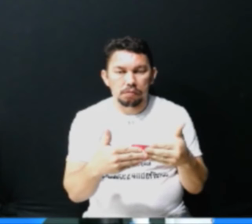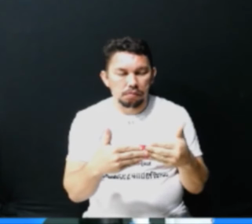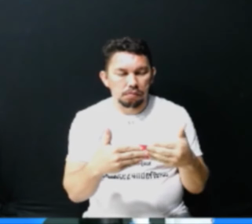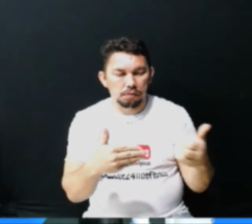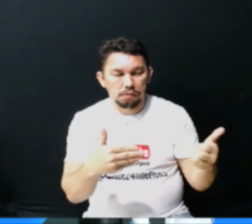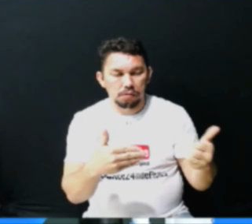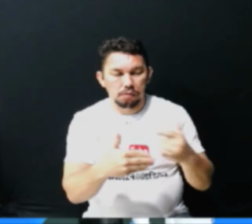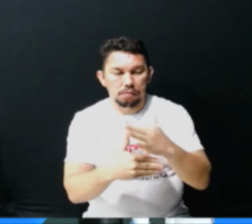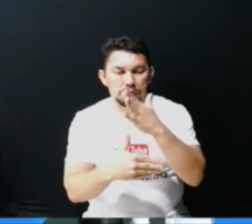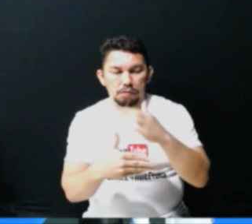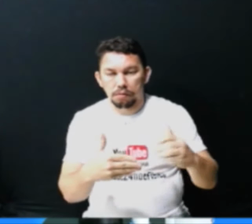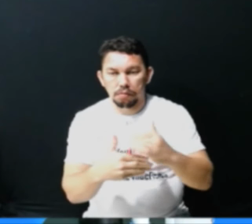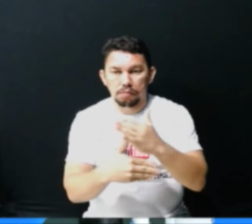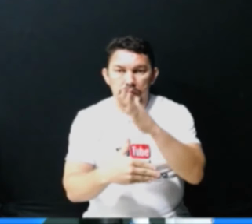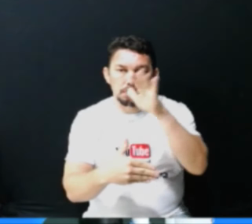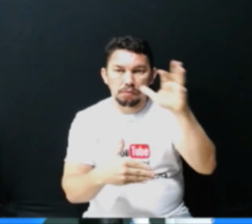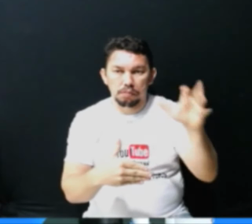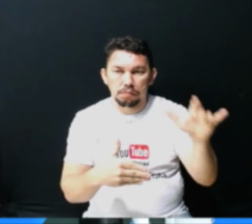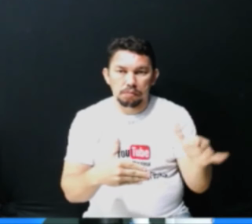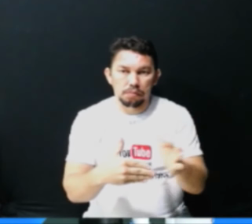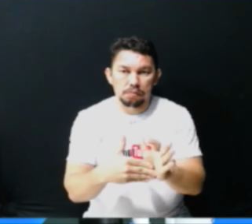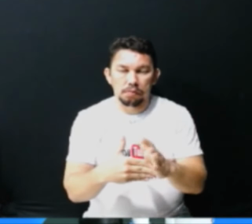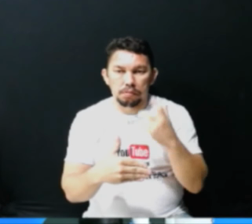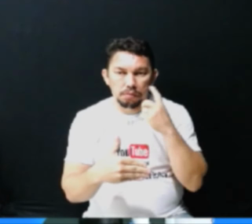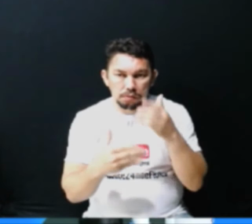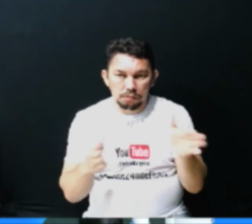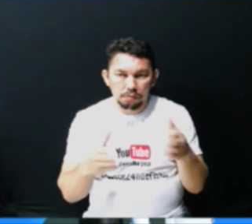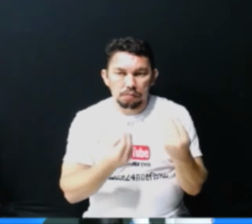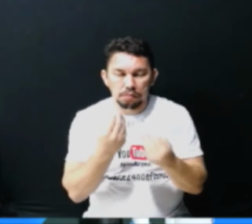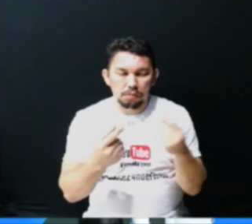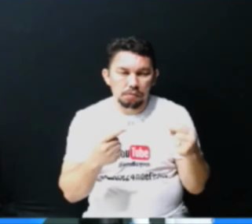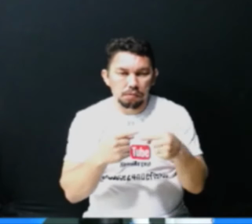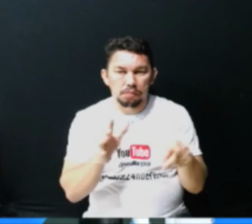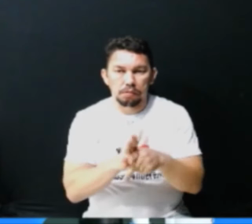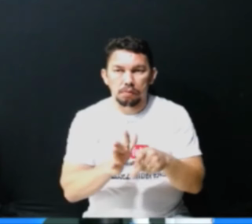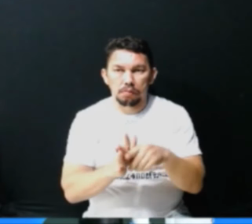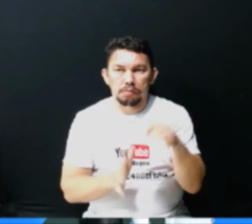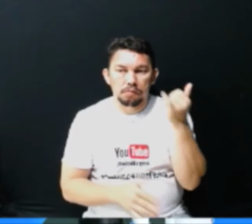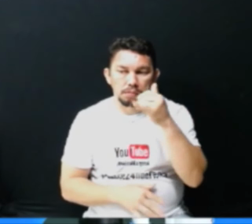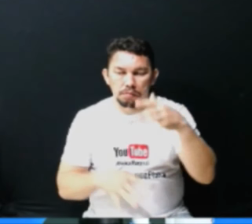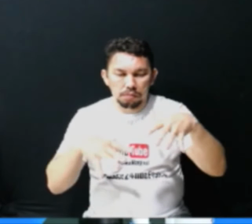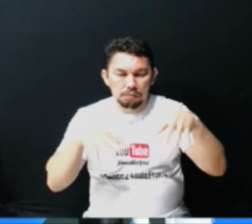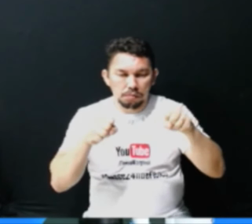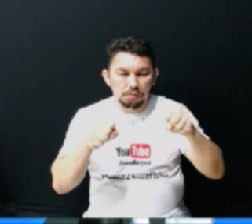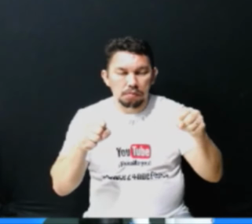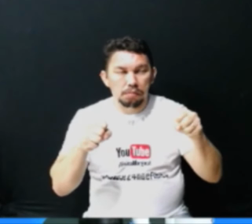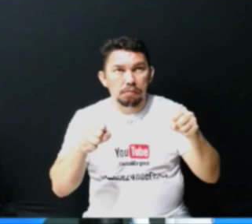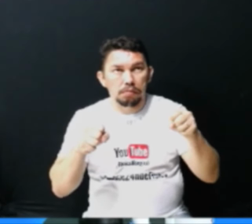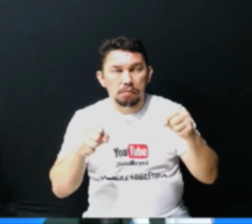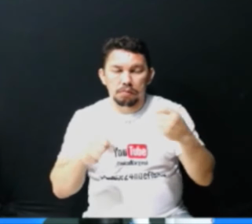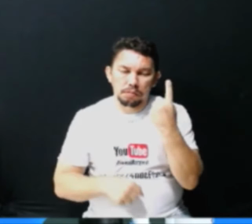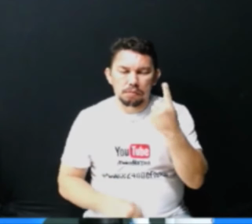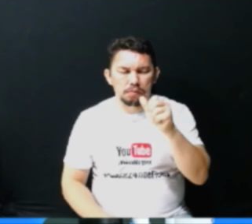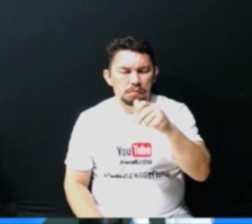estava tirando esse fio daqui, ó. Ele ficou solto e por essa razão que não provocou o curto-circuito. Bom, esse é um dos aplicativos. Tem outros aqui no